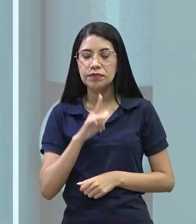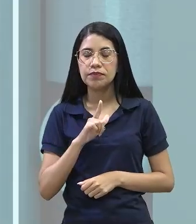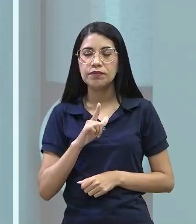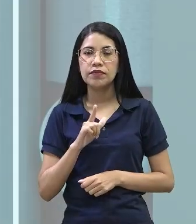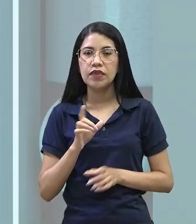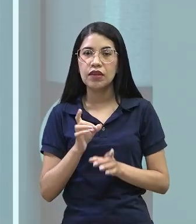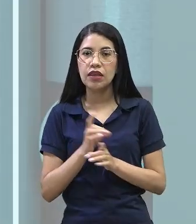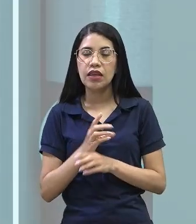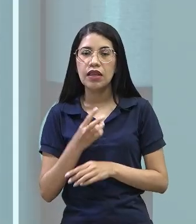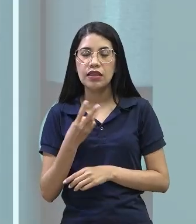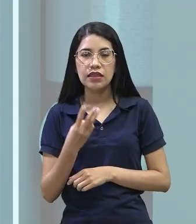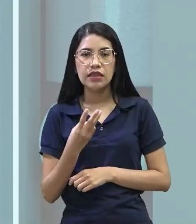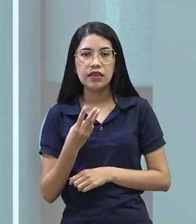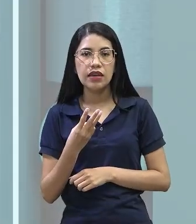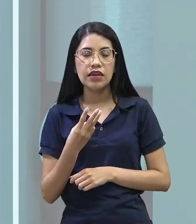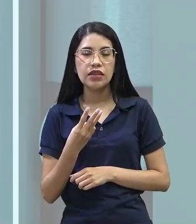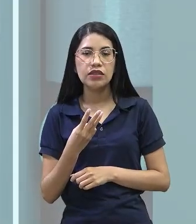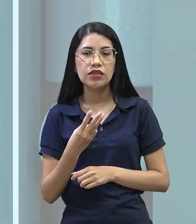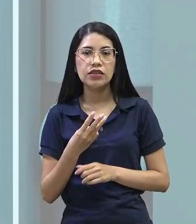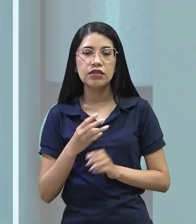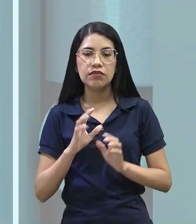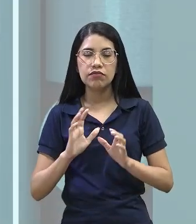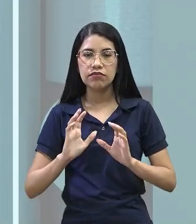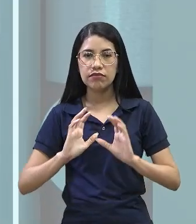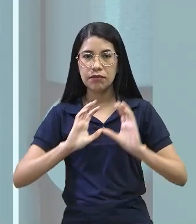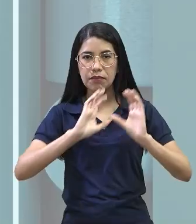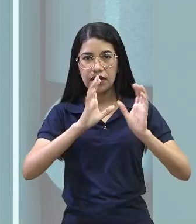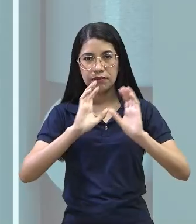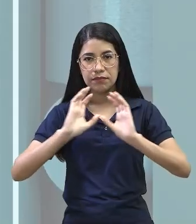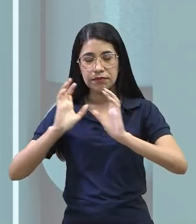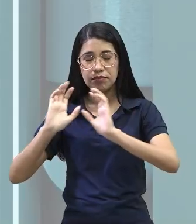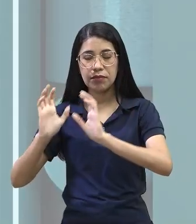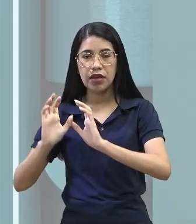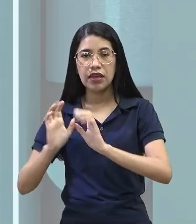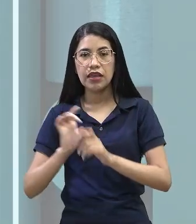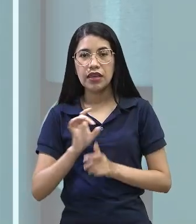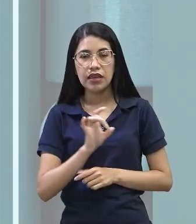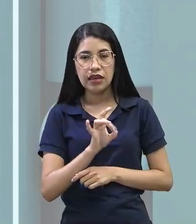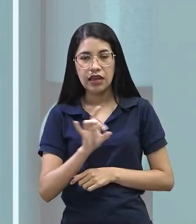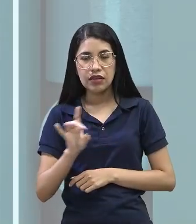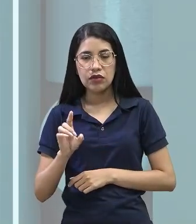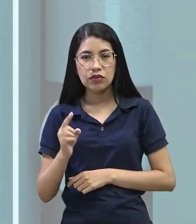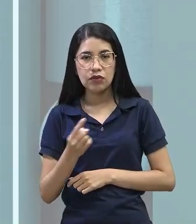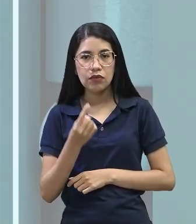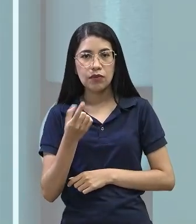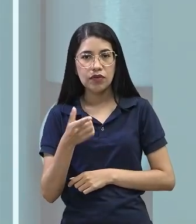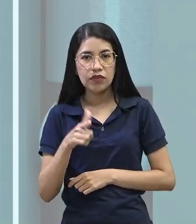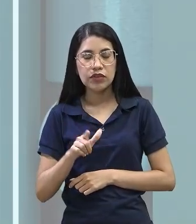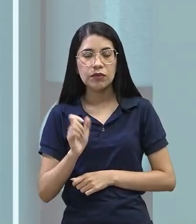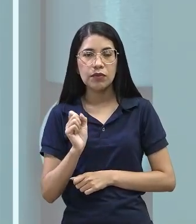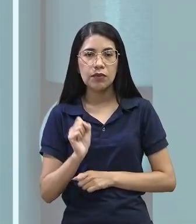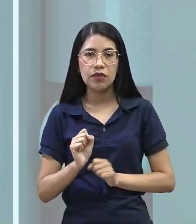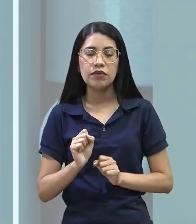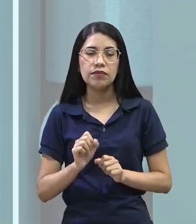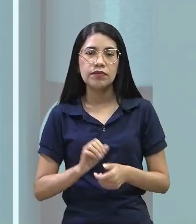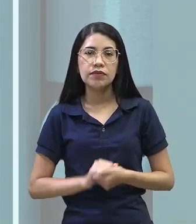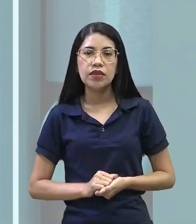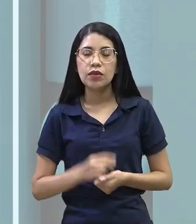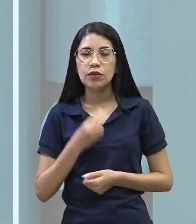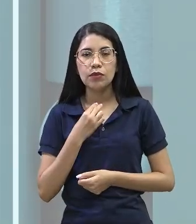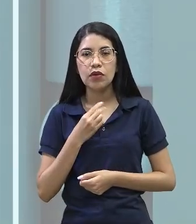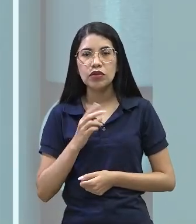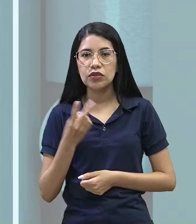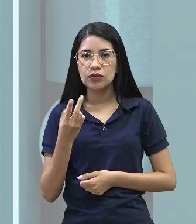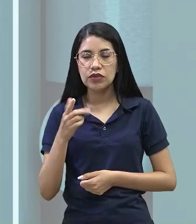até 3 toques na bola, sendo que cada jogador só pode tocar uma vez na bola, não pode ter 2